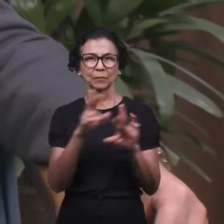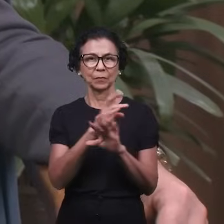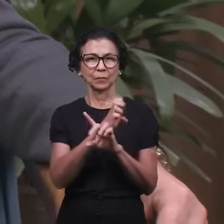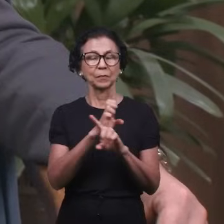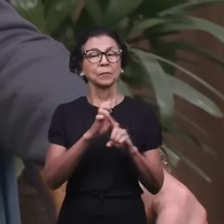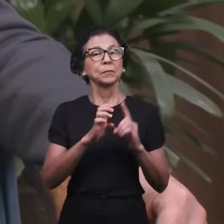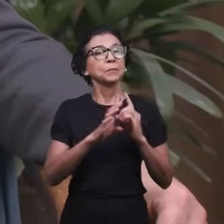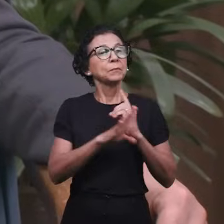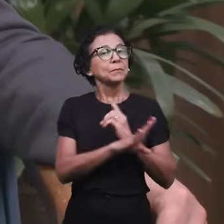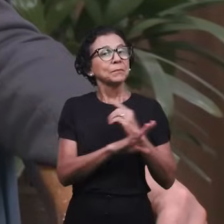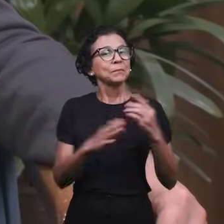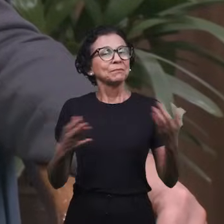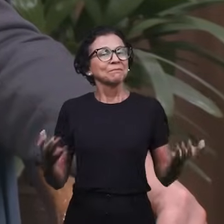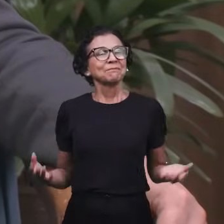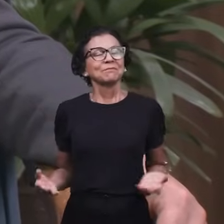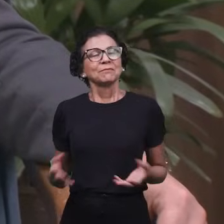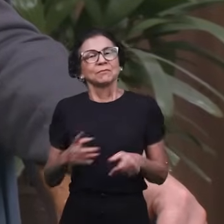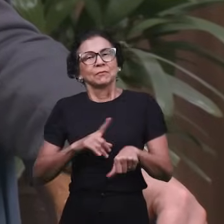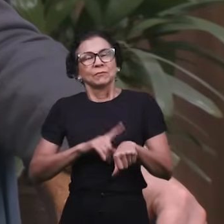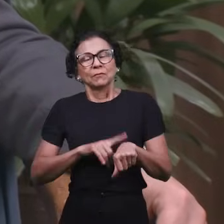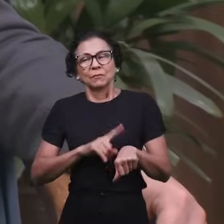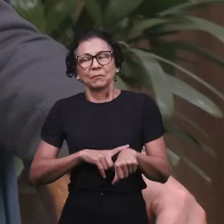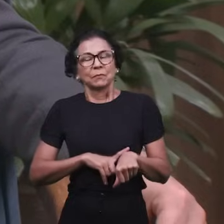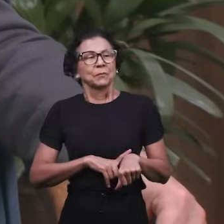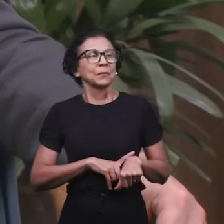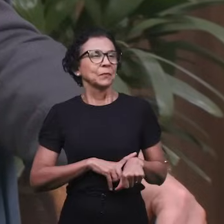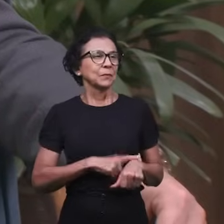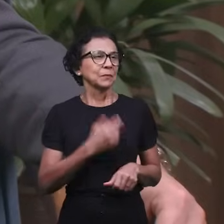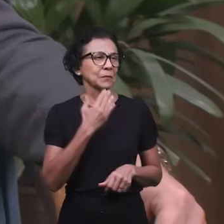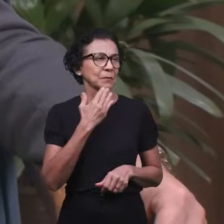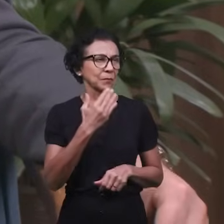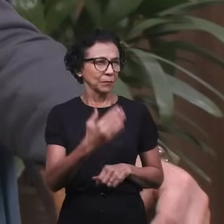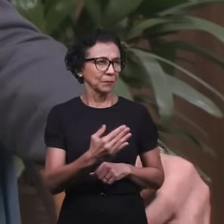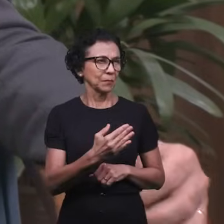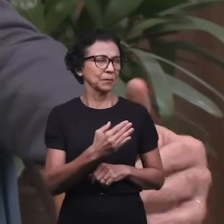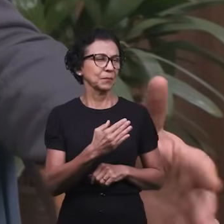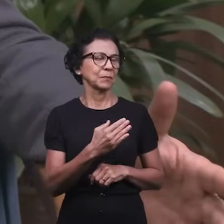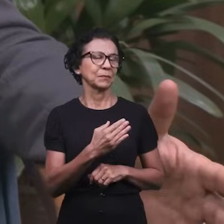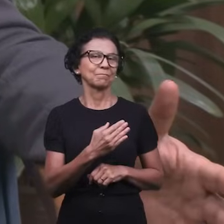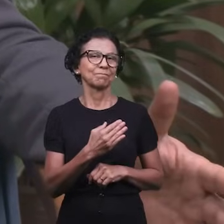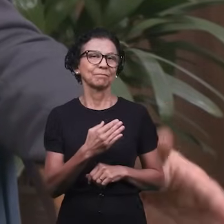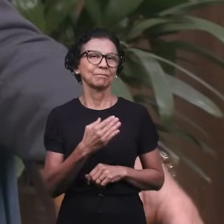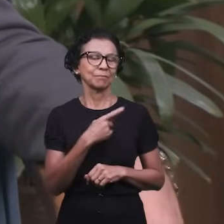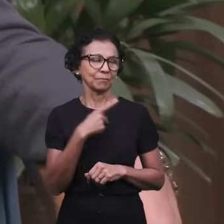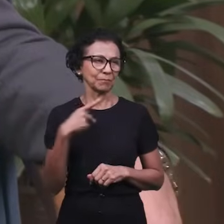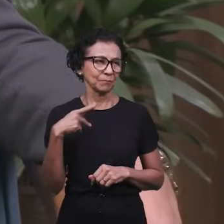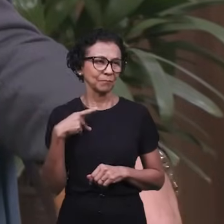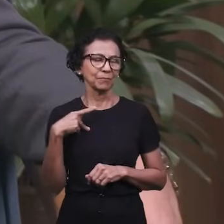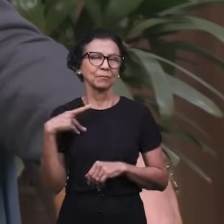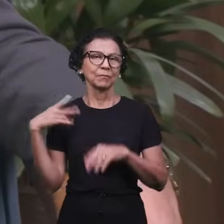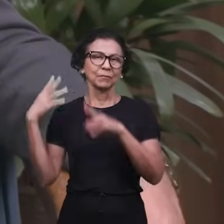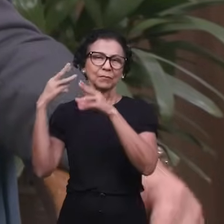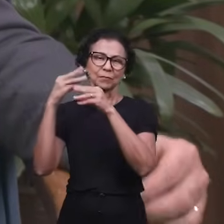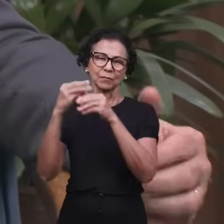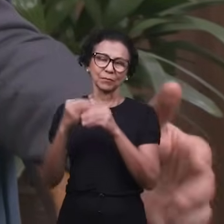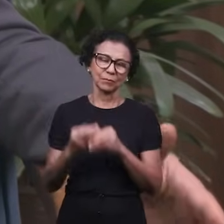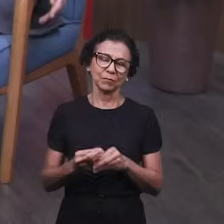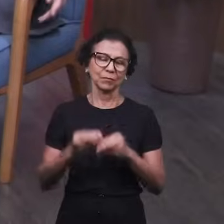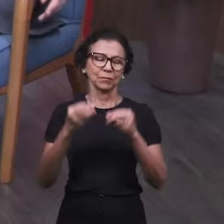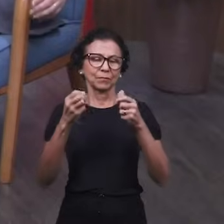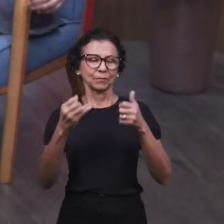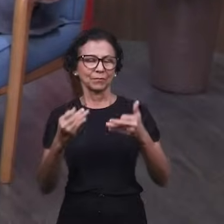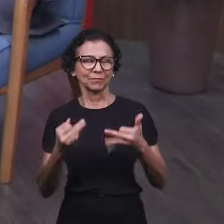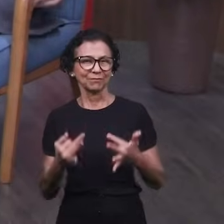Dominical. E esse é o momento, Sérgio, em que a gente sempre pede ao pastor para trazer uma palavra para os nossos irmãos, para a